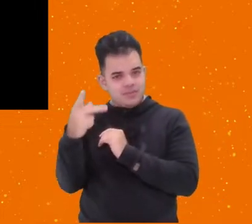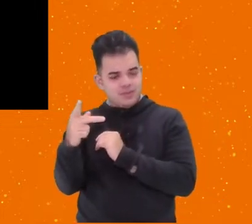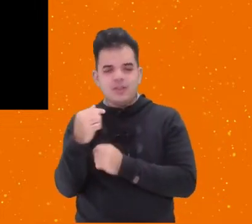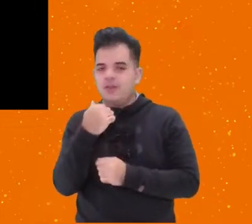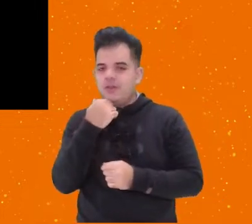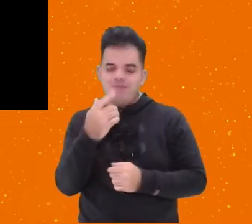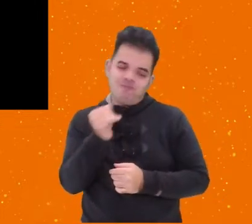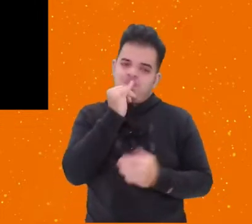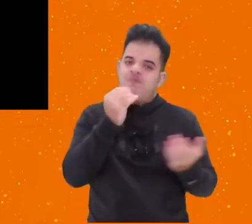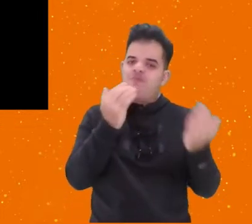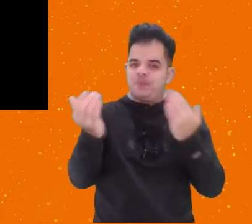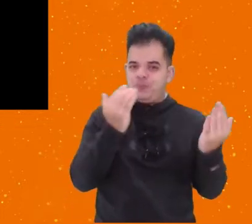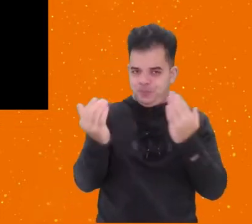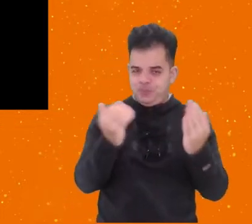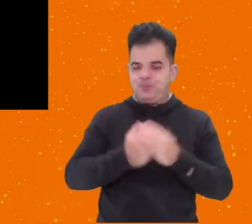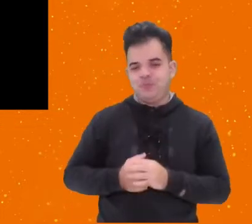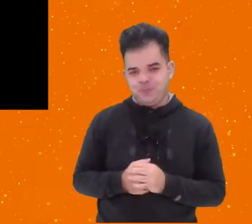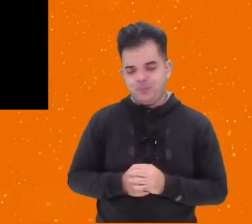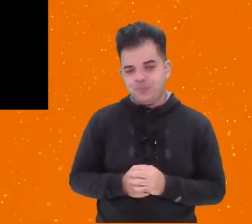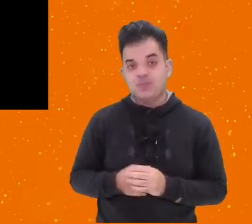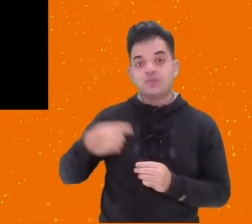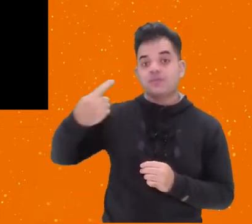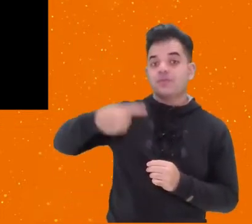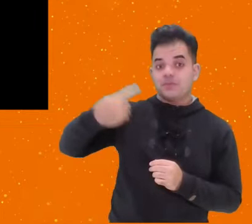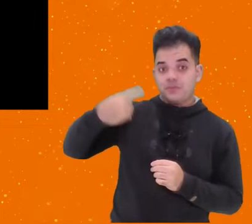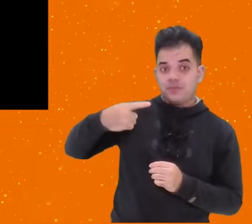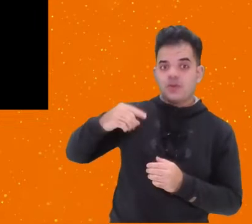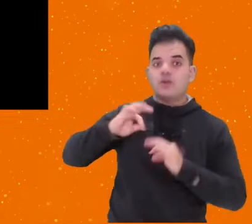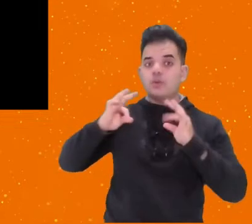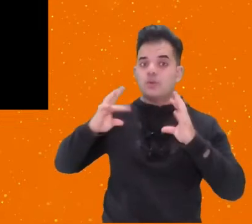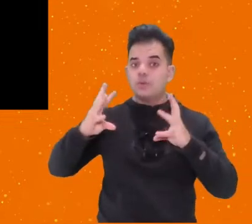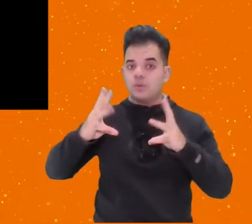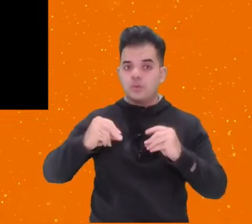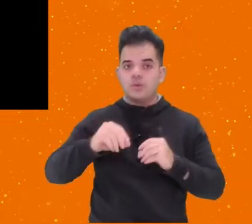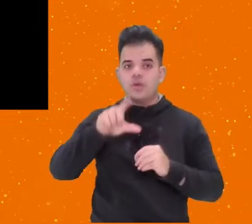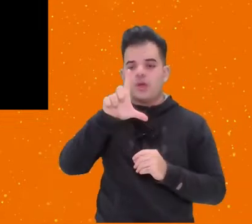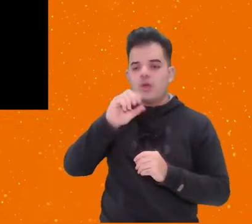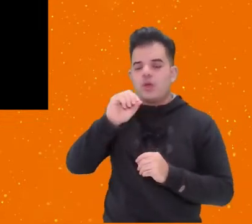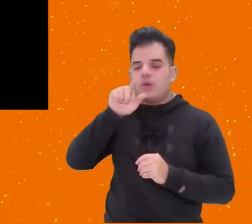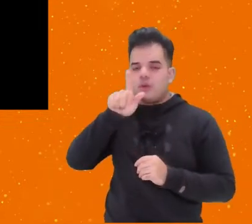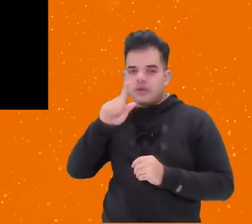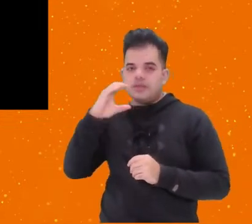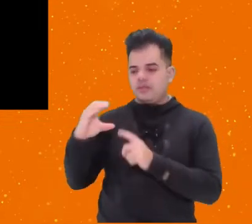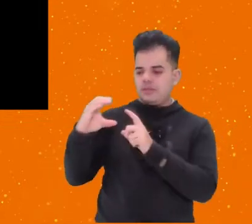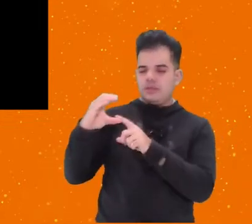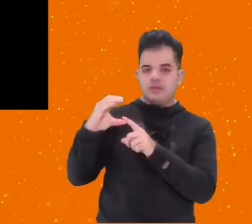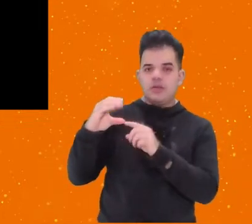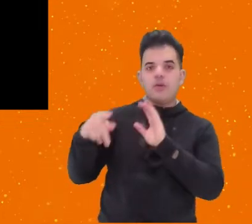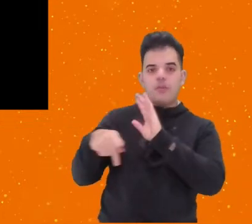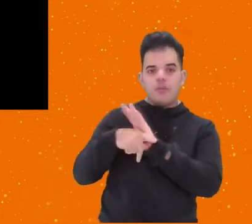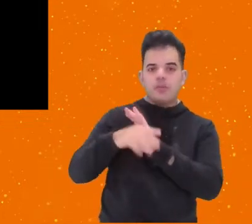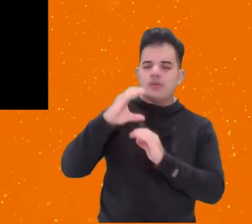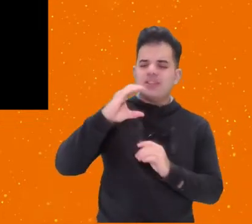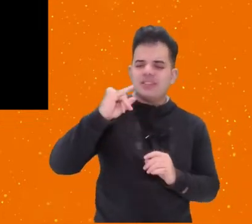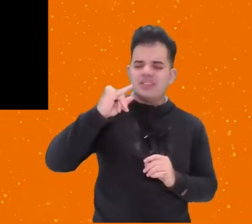exemplo, né? Então, primeiro que aqui foi filmado tudo em log C. A Arri escolheu o C que vem de Cineon, que é